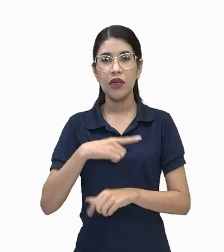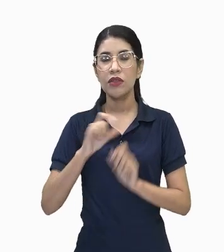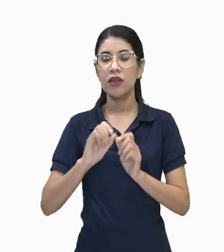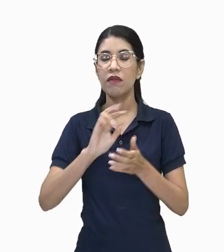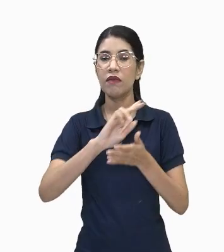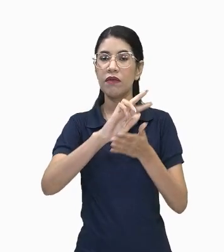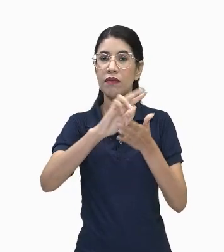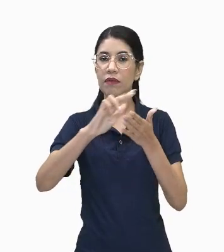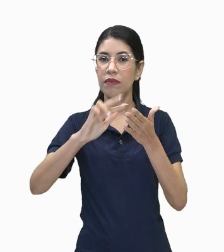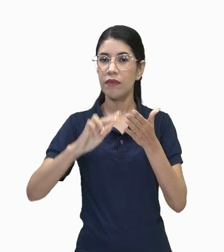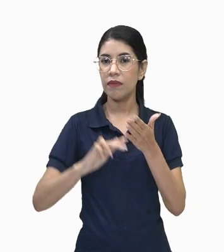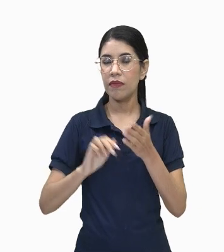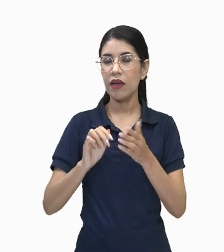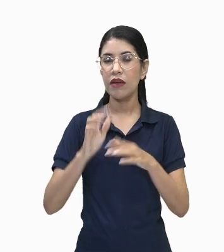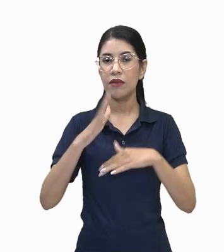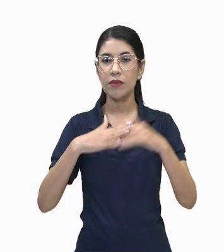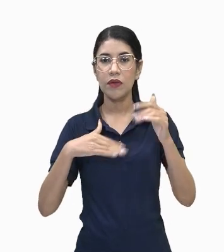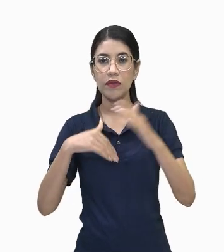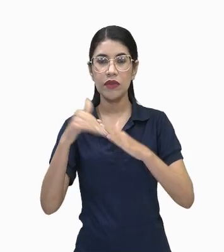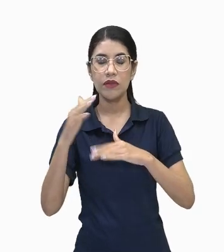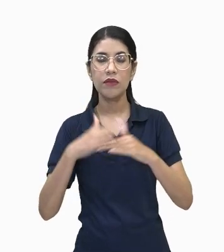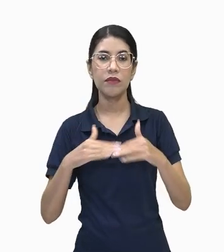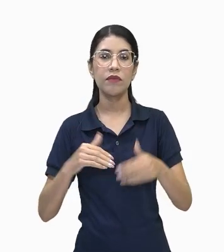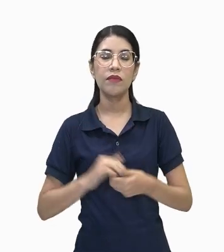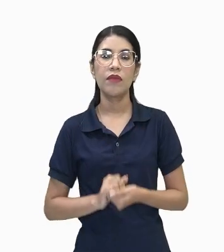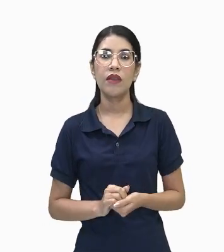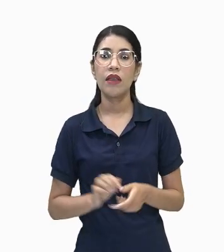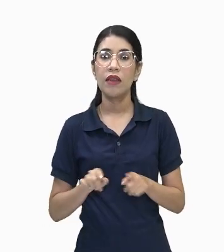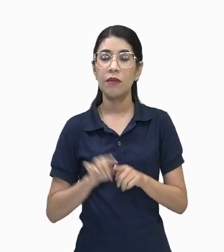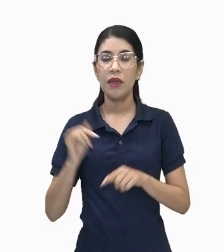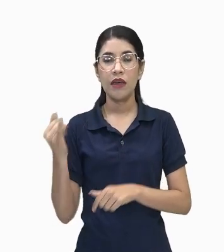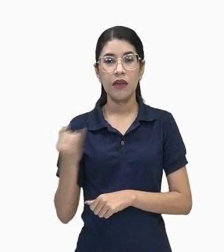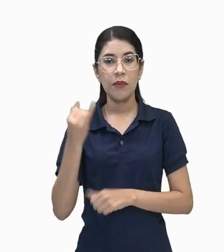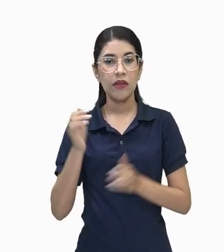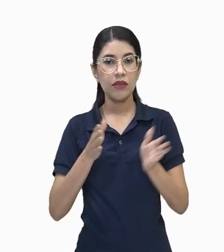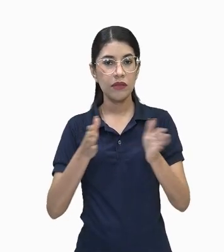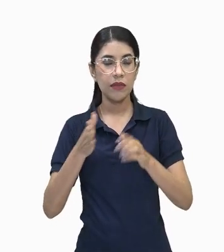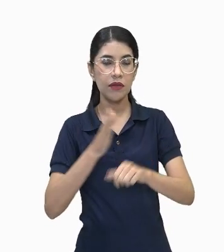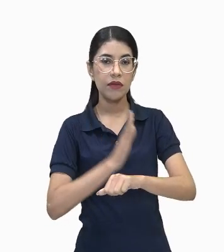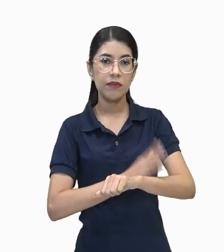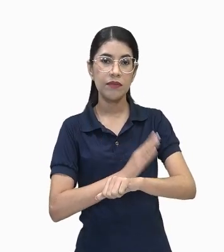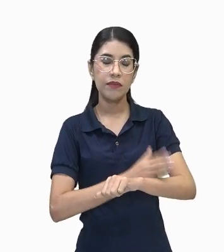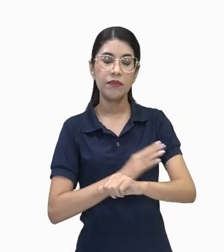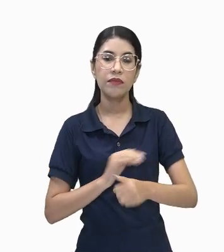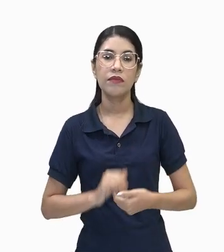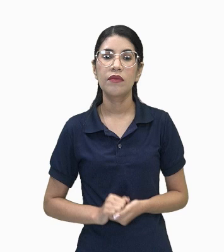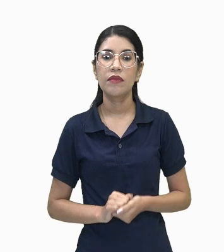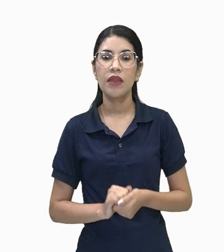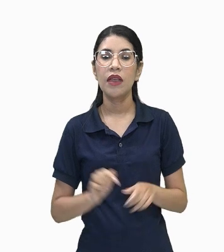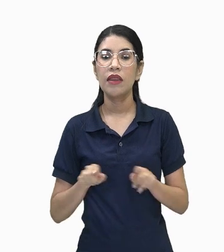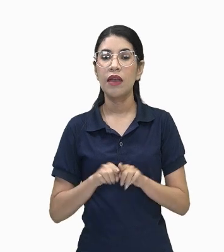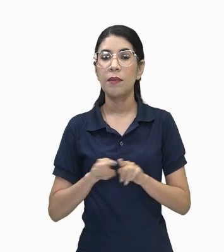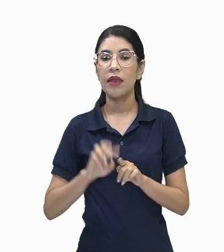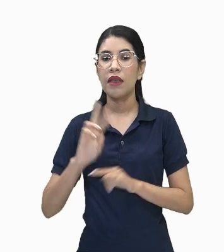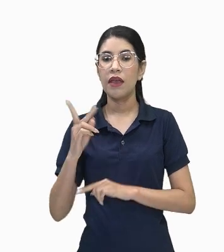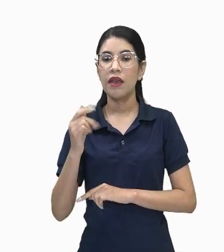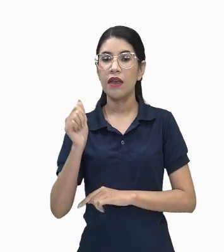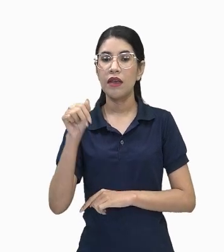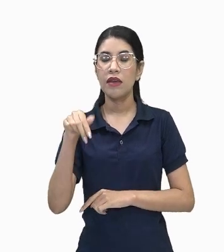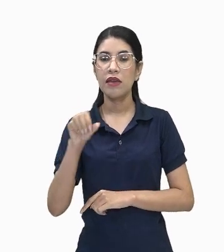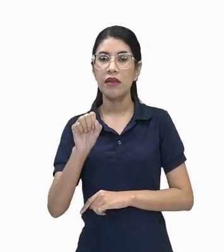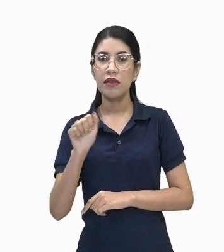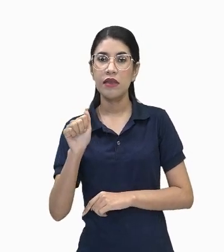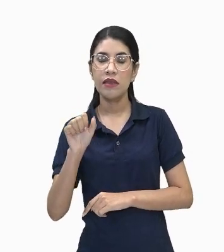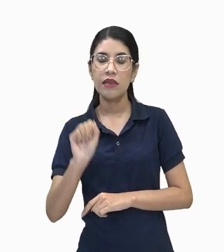diversas profissões, as chamadas guildas, que eram bastante relevantes ali no período medieval. E também as hanças, que eram